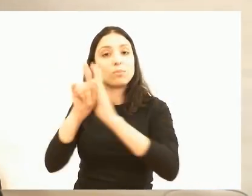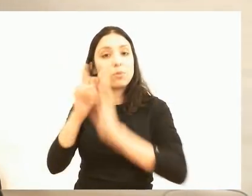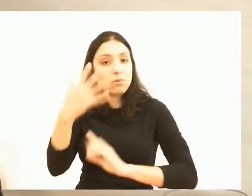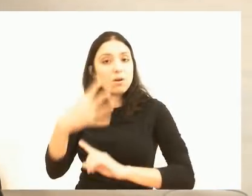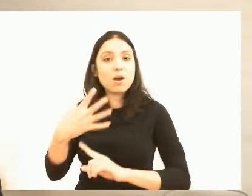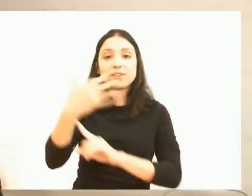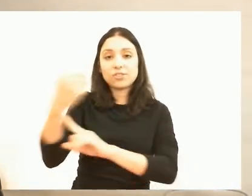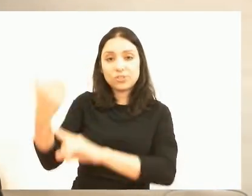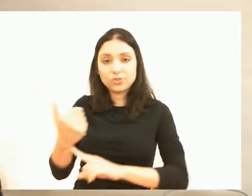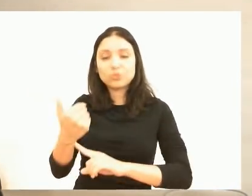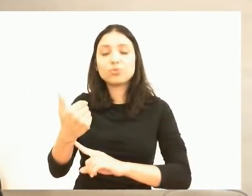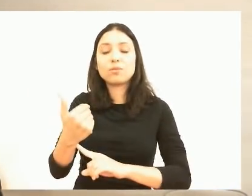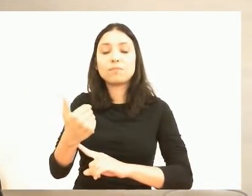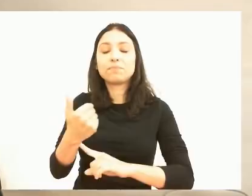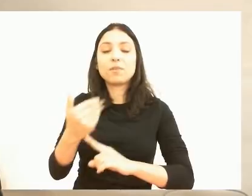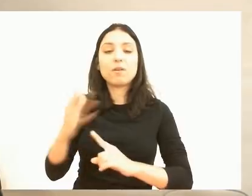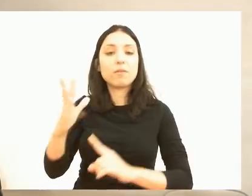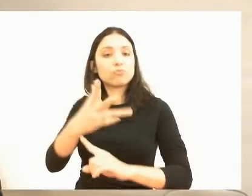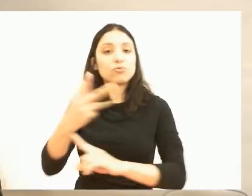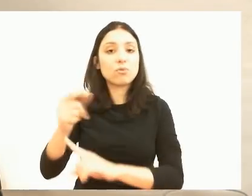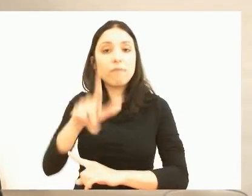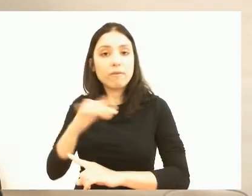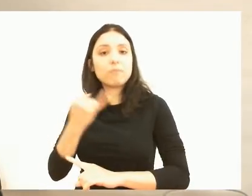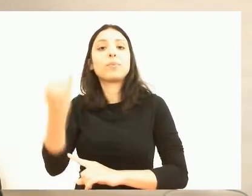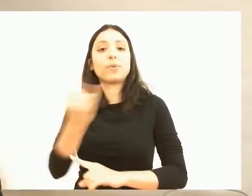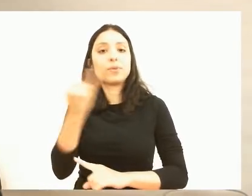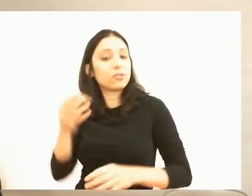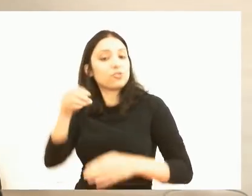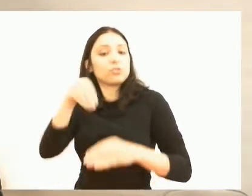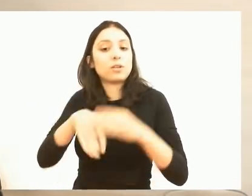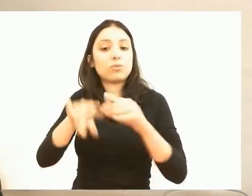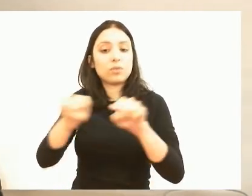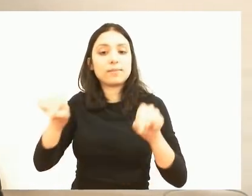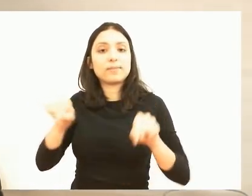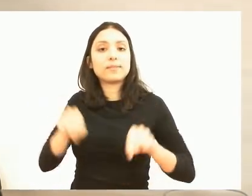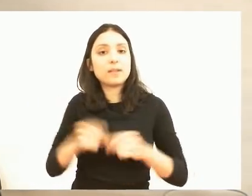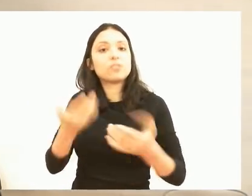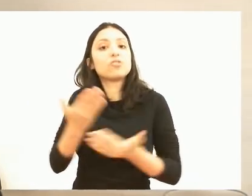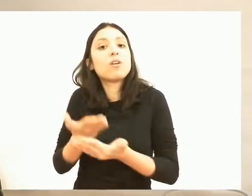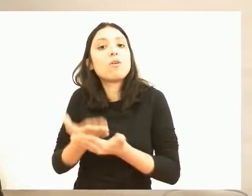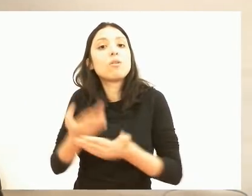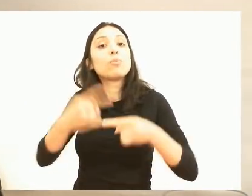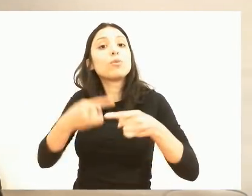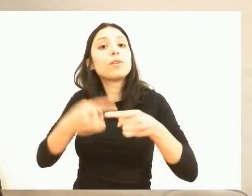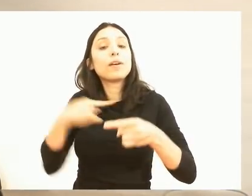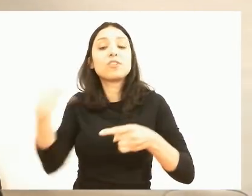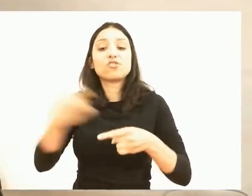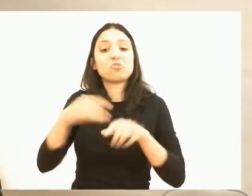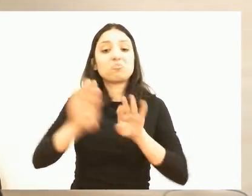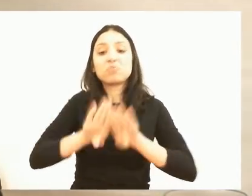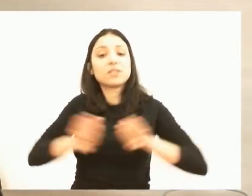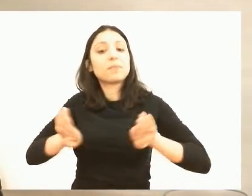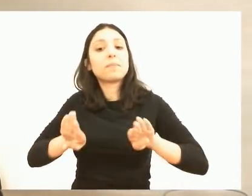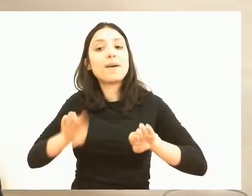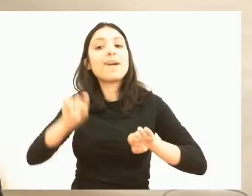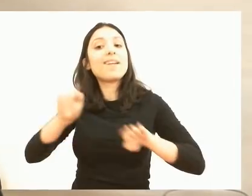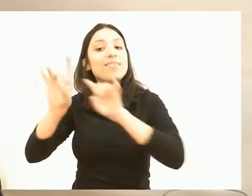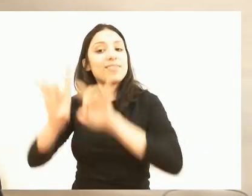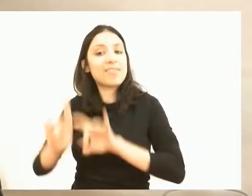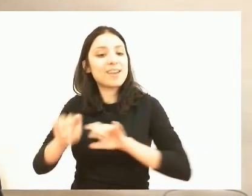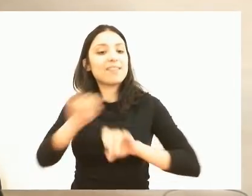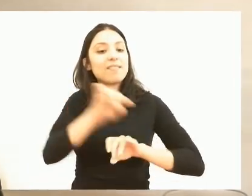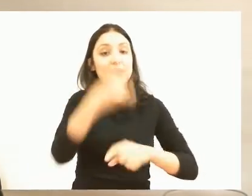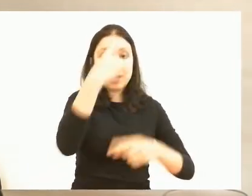importante na sala de aula né porque a gente não faz a separação entre técnica e criação se eu tô tem